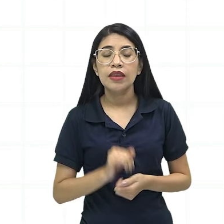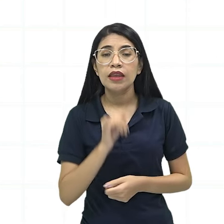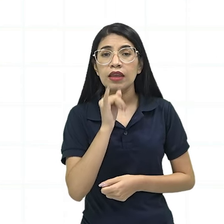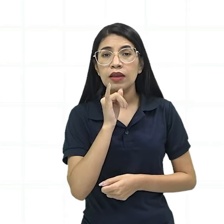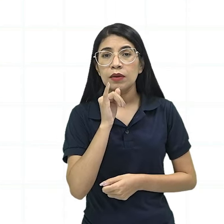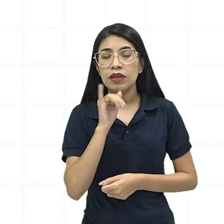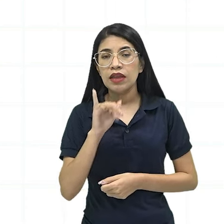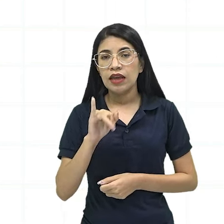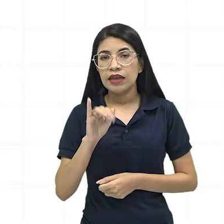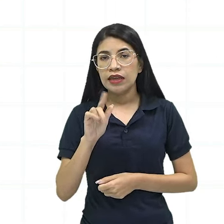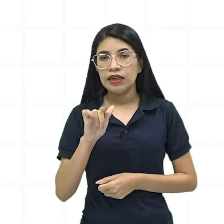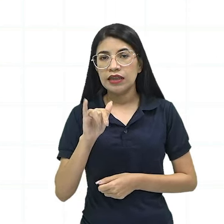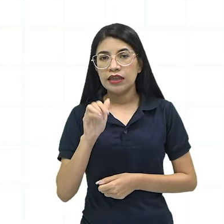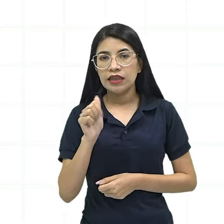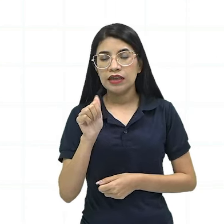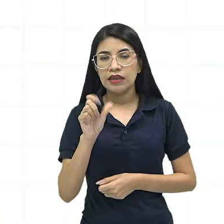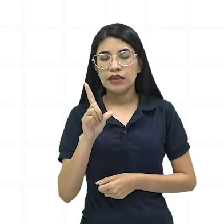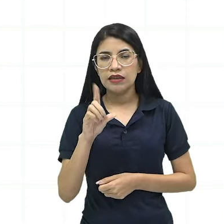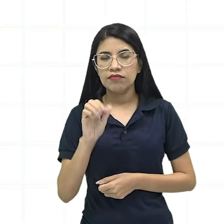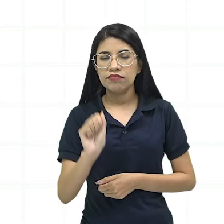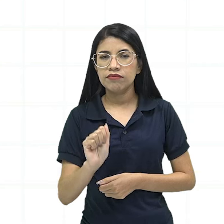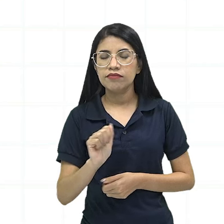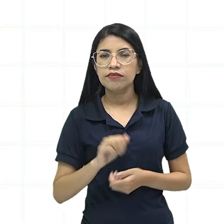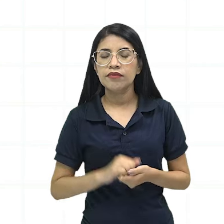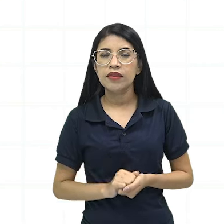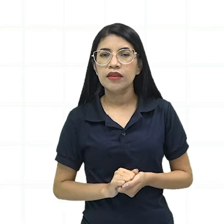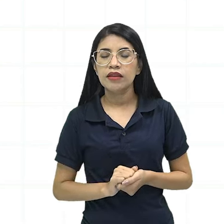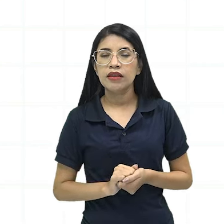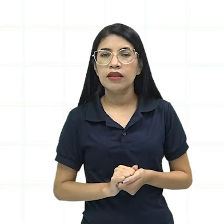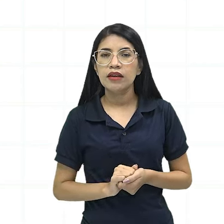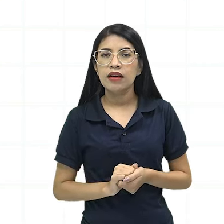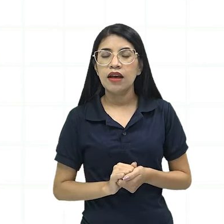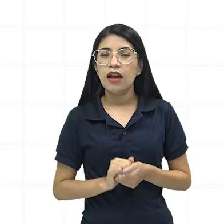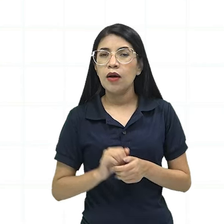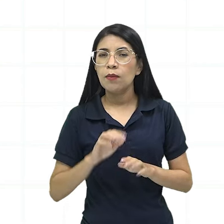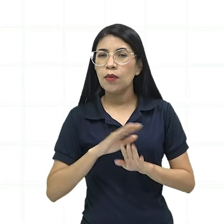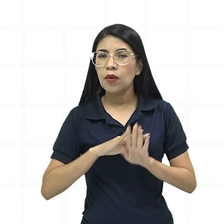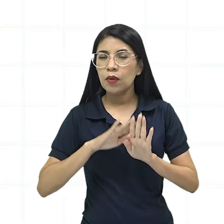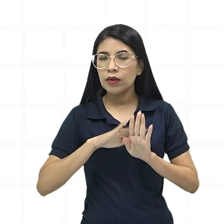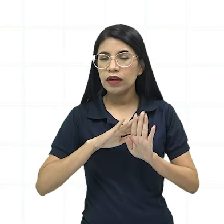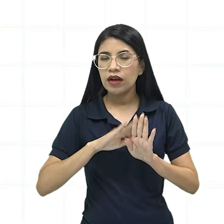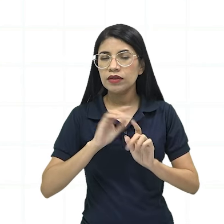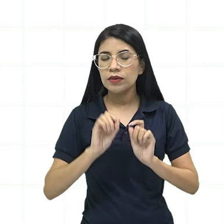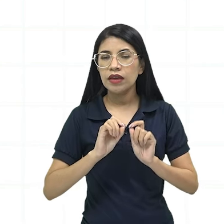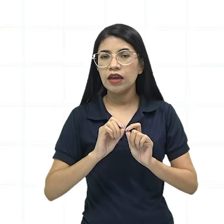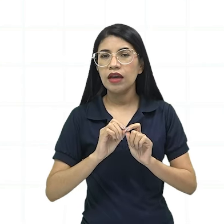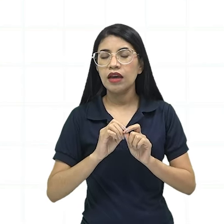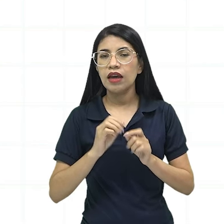da Ilíada, né? Em que o pano de fundo da história são as conquistas de